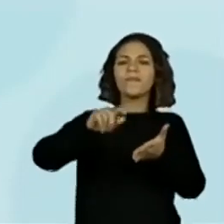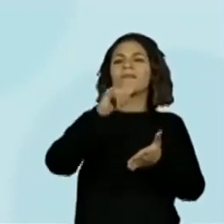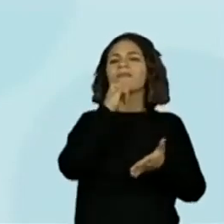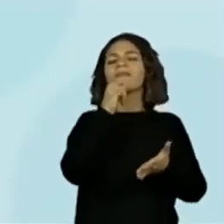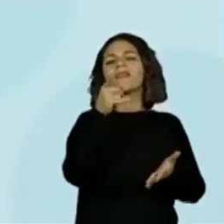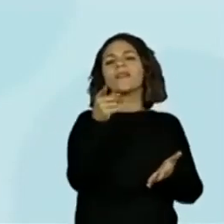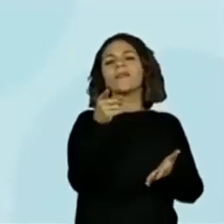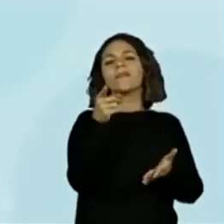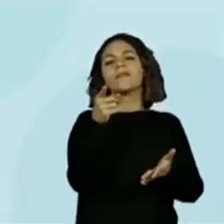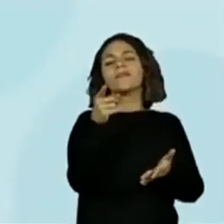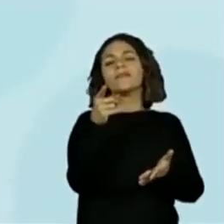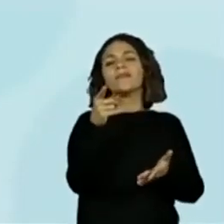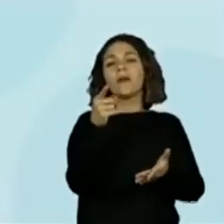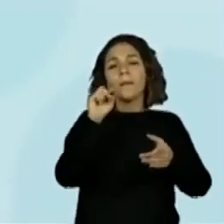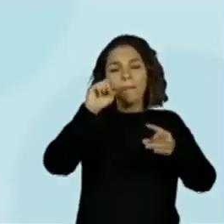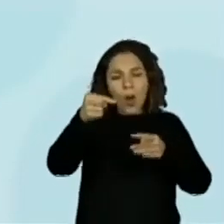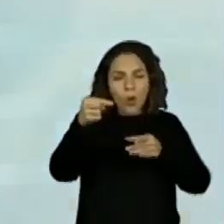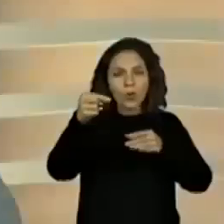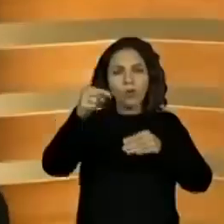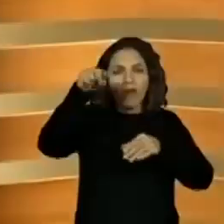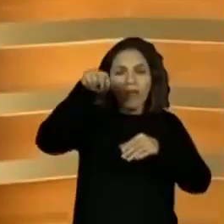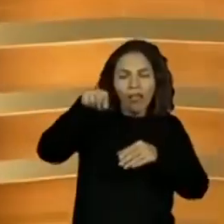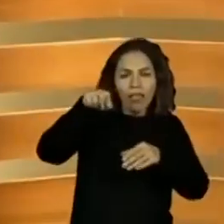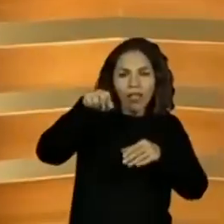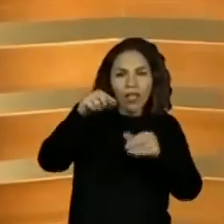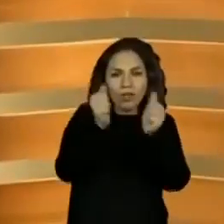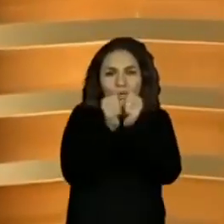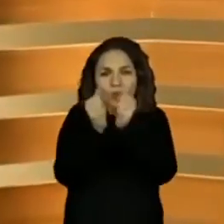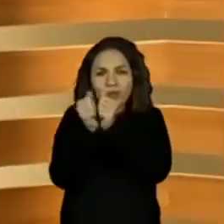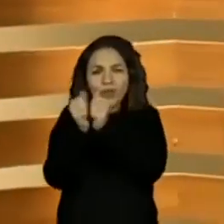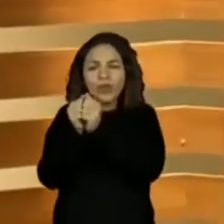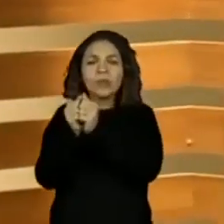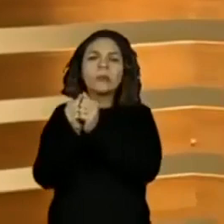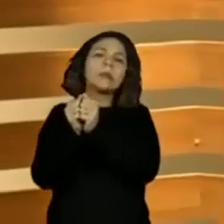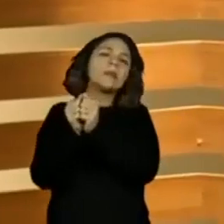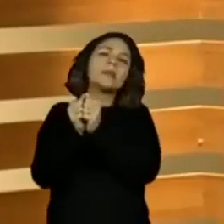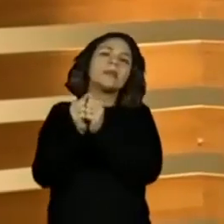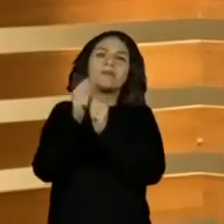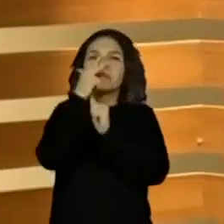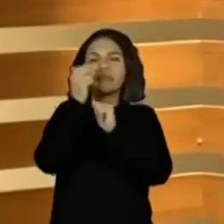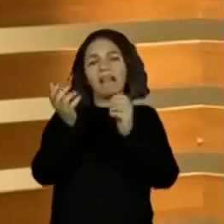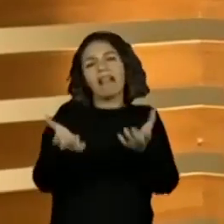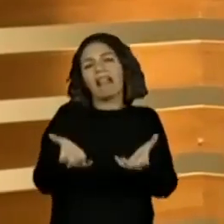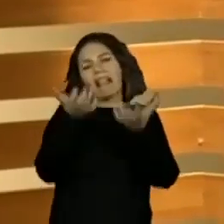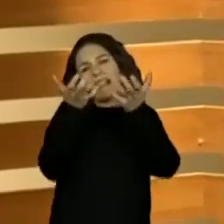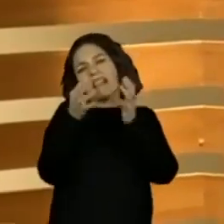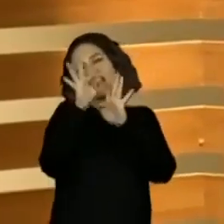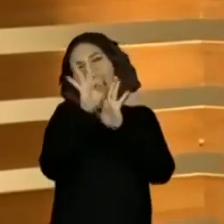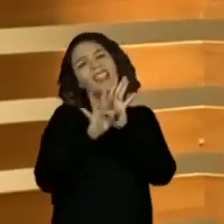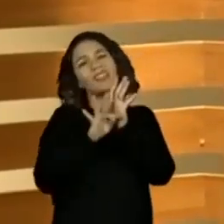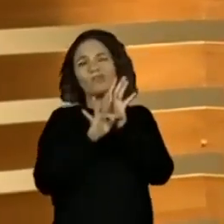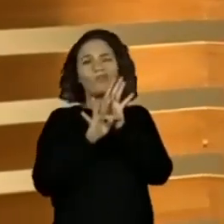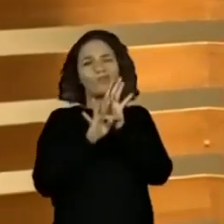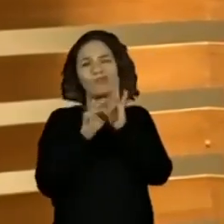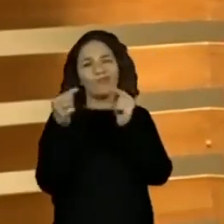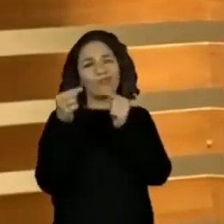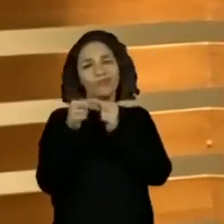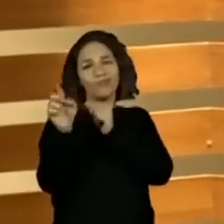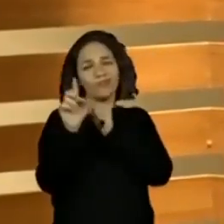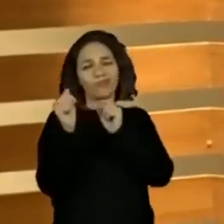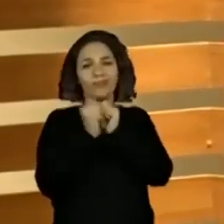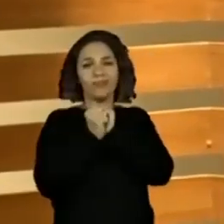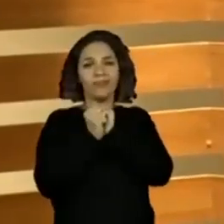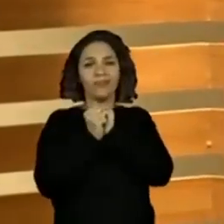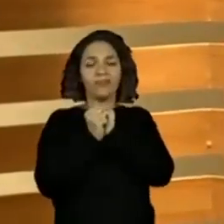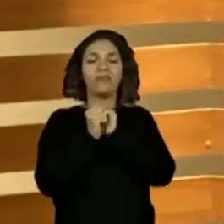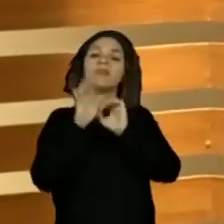ficar colocando muitas pontuações para querer enfeitar o texto, tá bom? Coloca lá, é